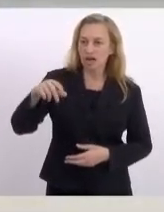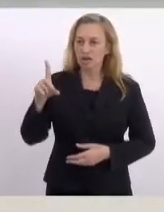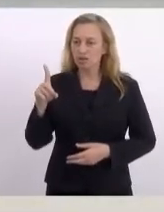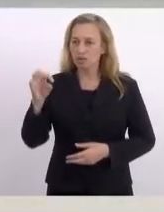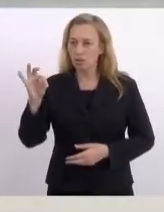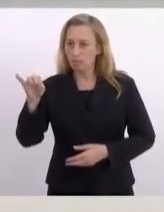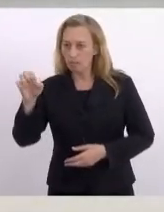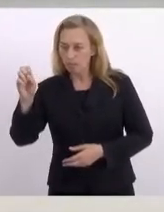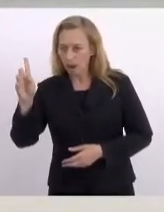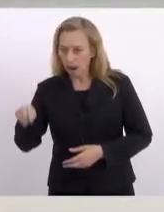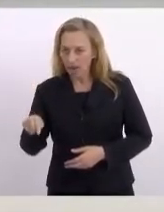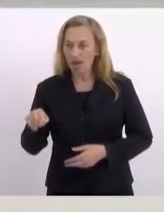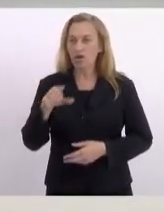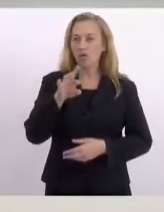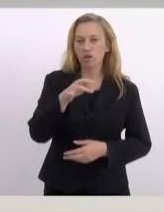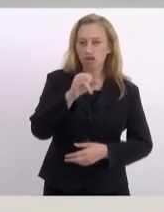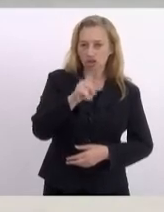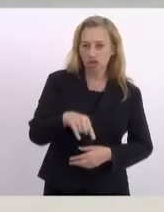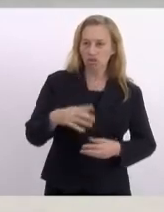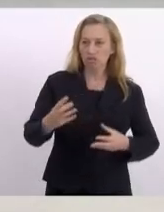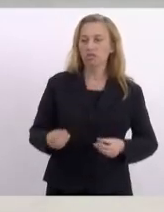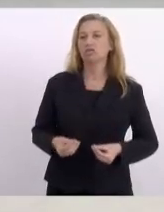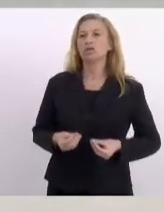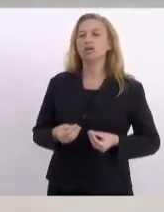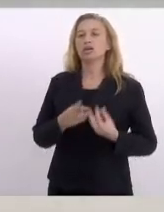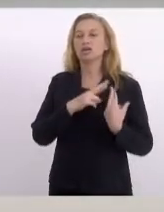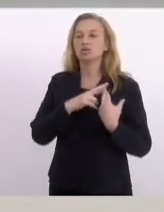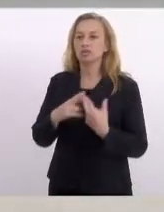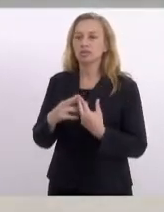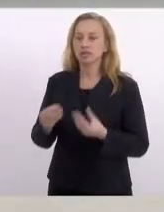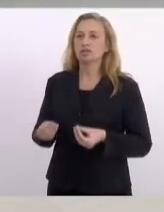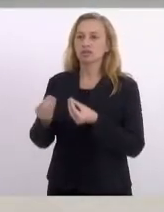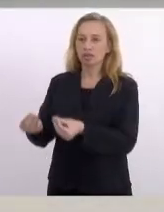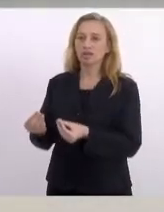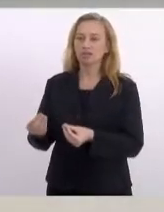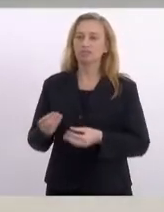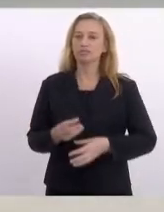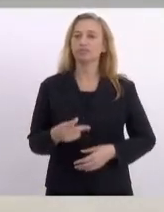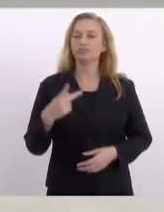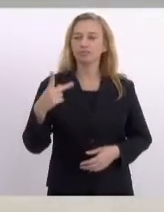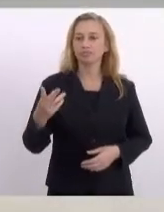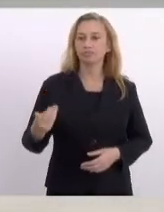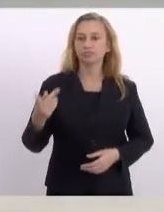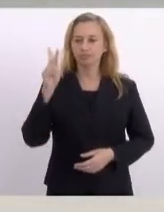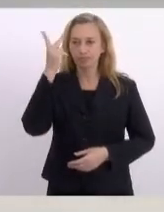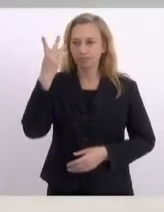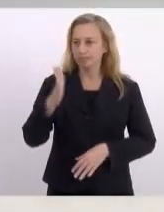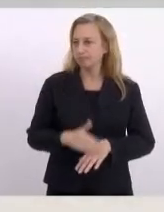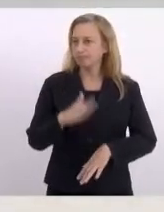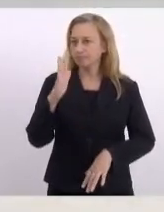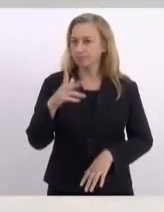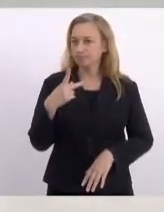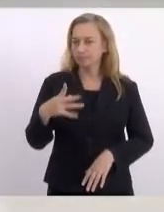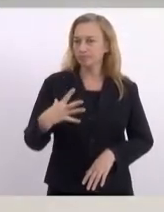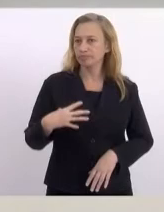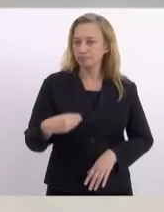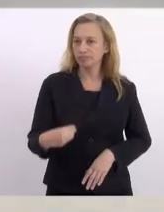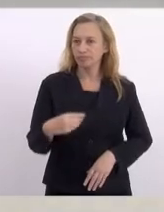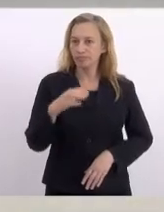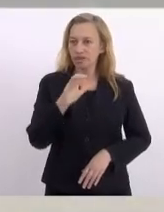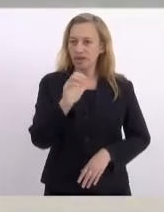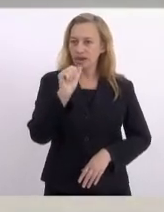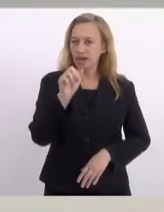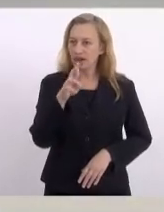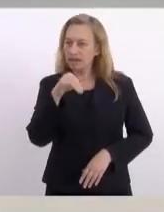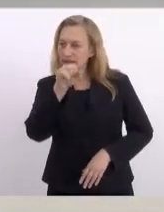diretamente em suas mãos sobre sua responsabilidade. Então, o seu legado é muito maior do que apenas para seus filhos carnais,